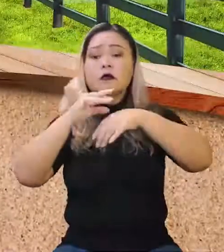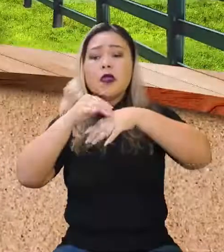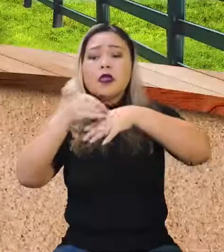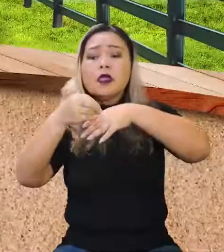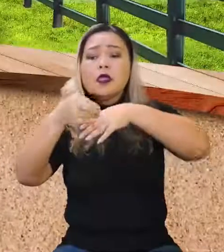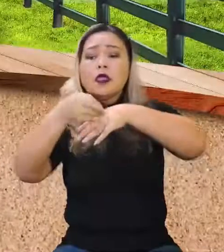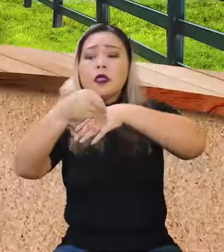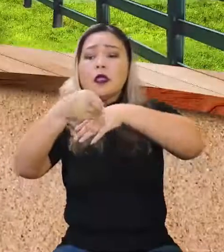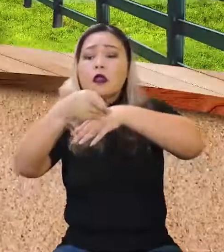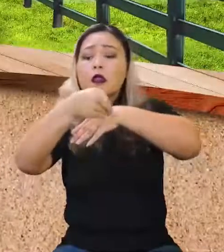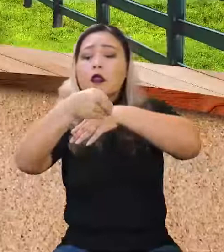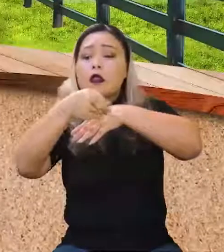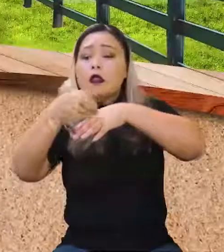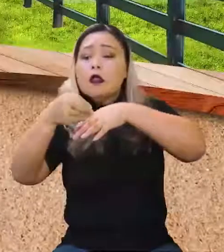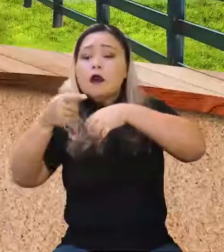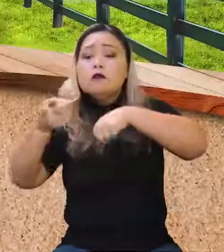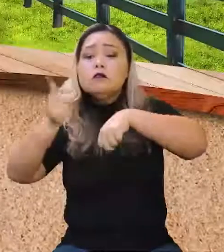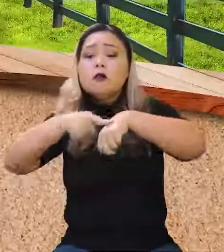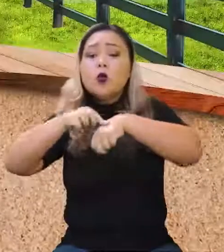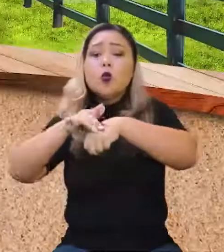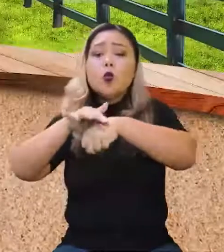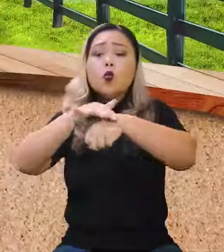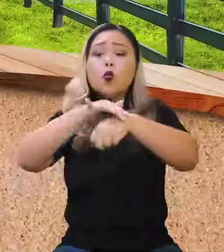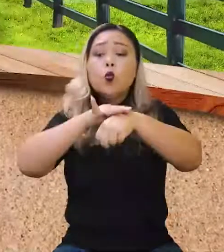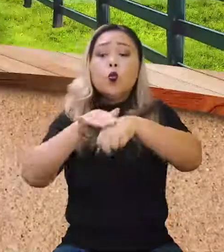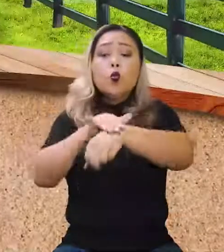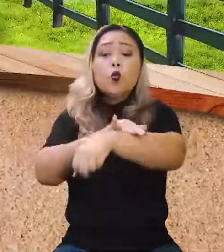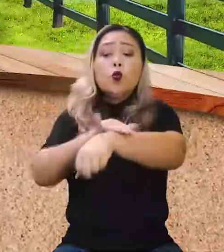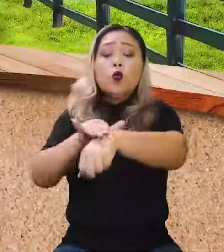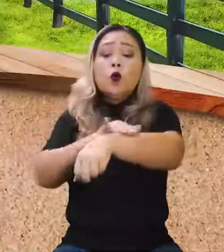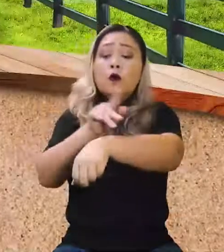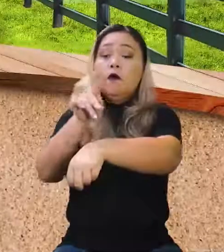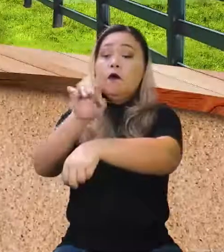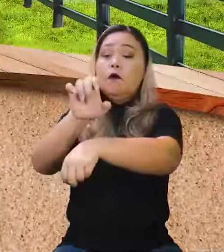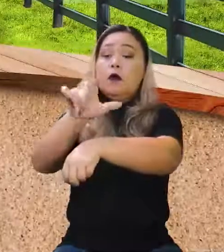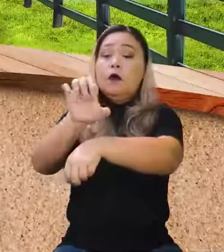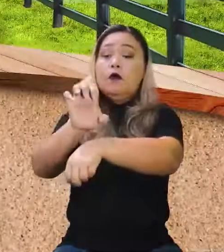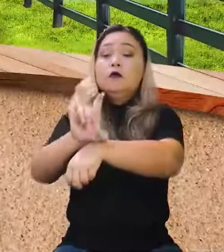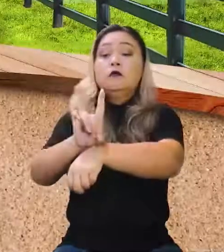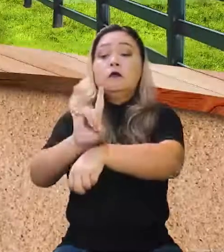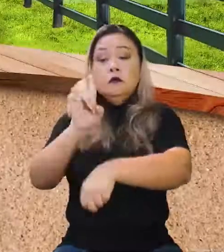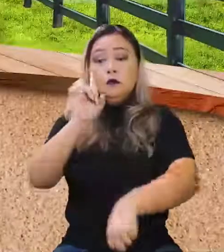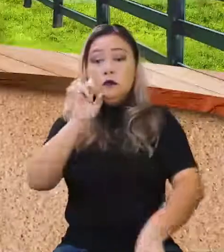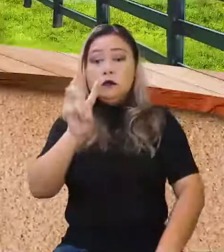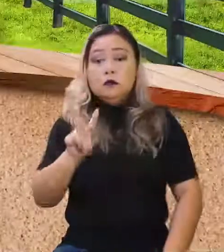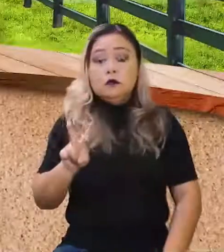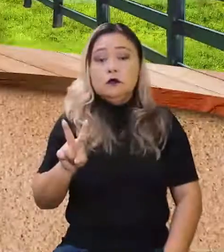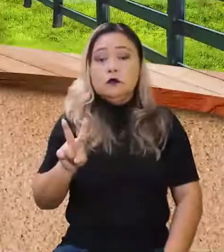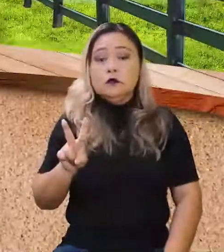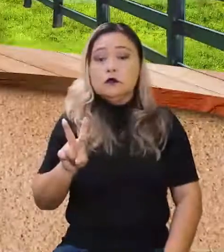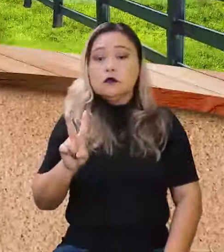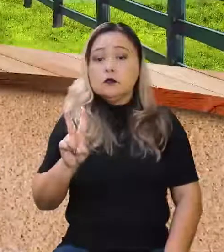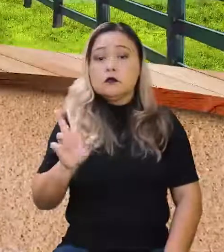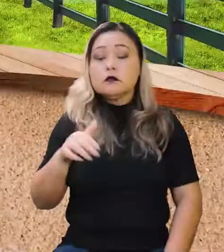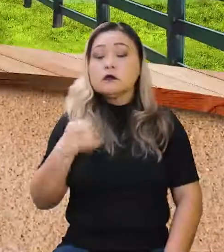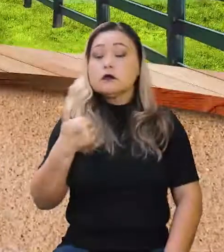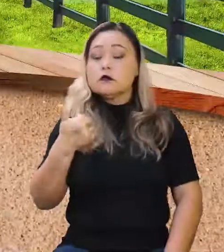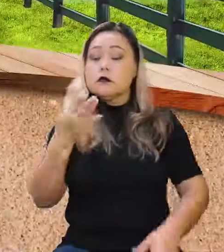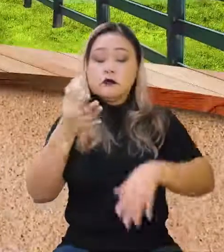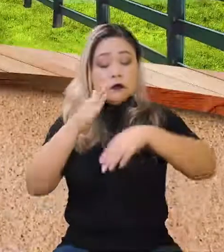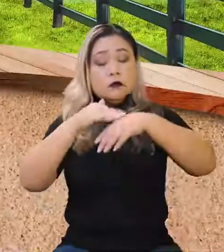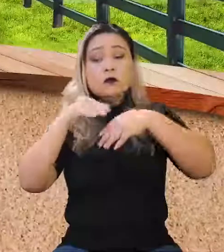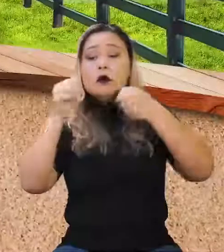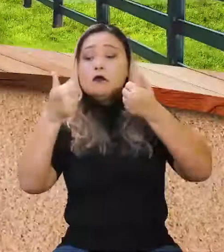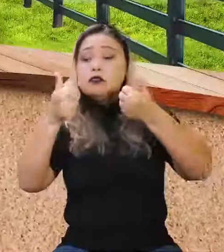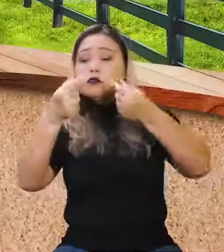dermatites, né? Que são doenças relacionadas à pele. Então, a gente sempre está vendo aí, por exemplo, uma coisa que pode